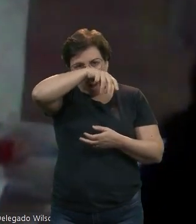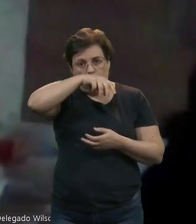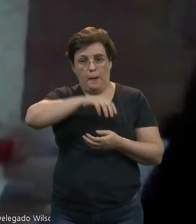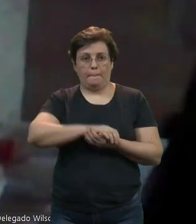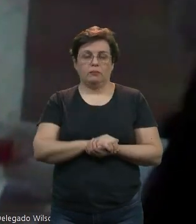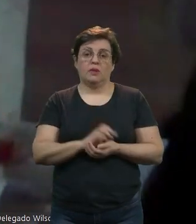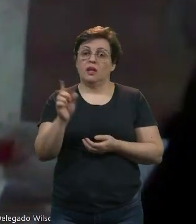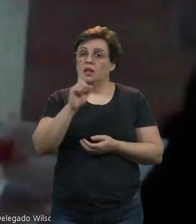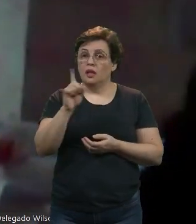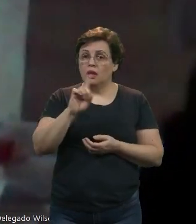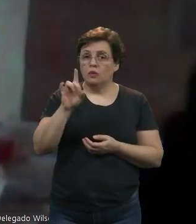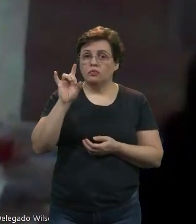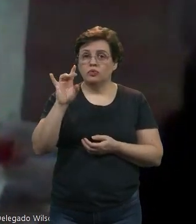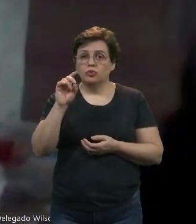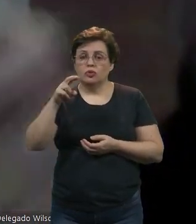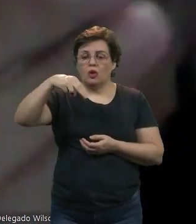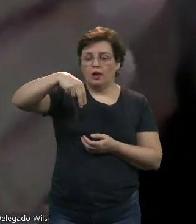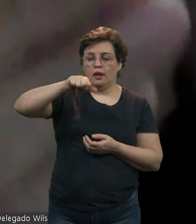Não apenas